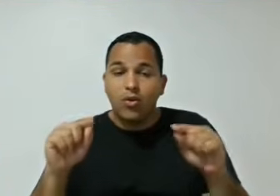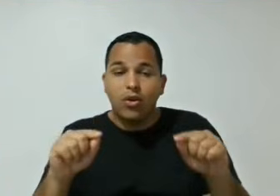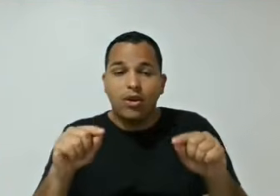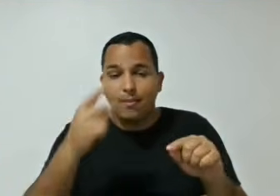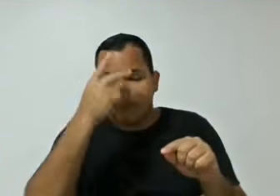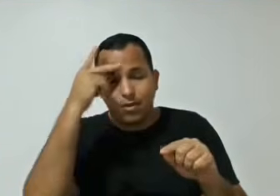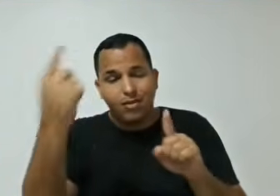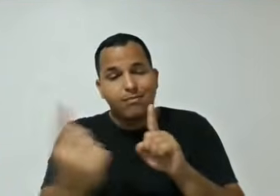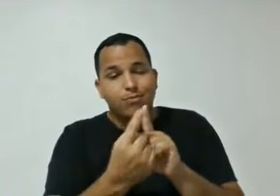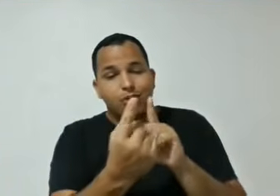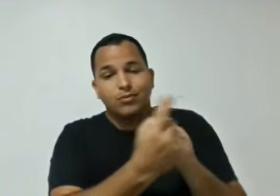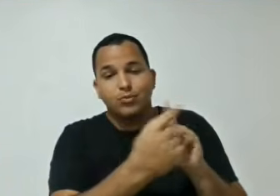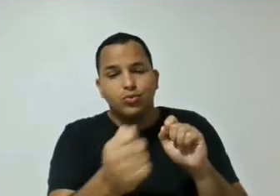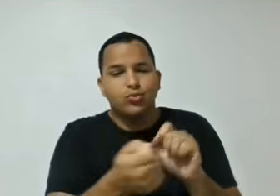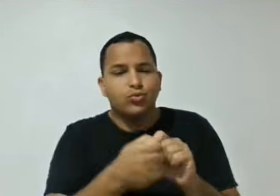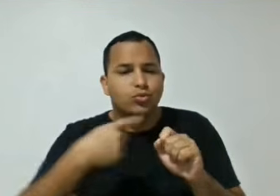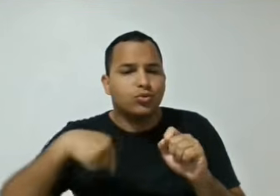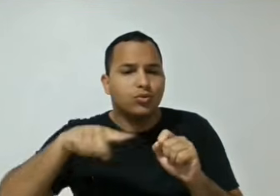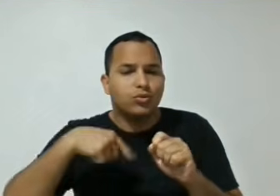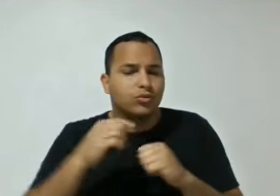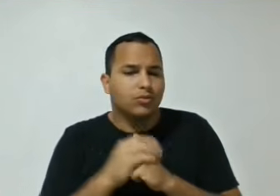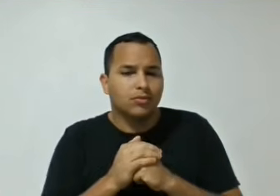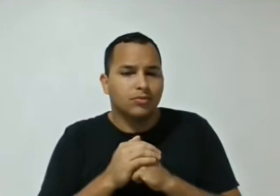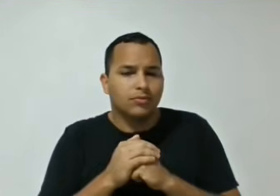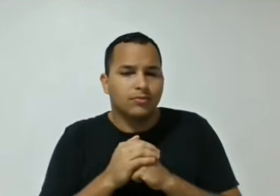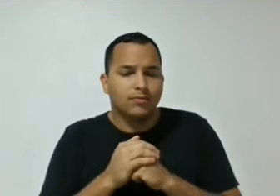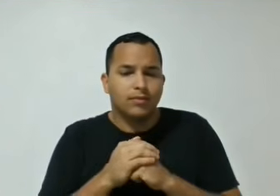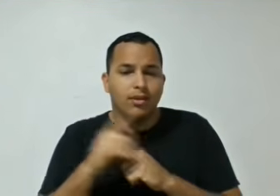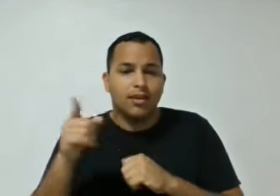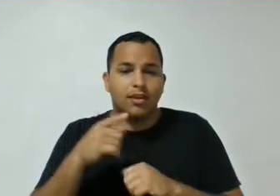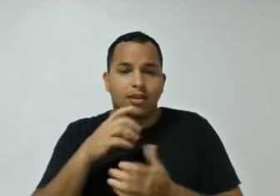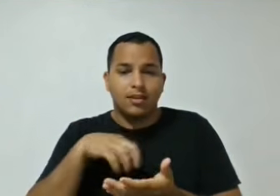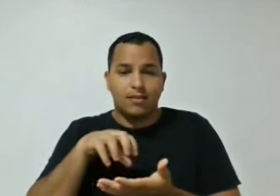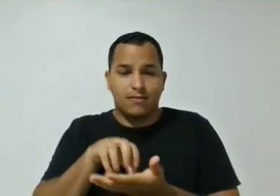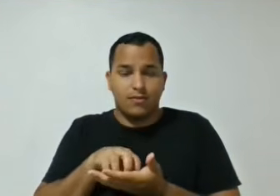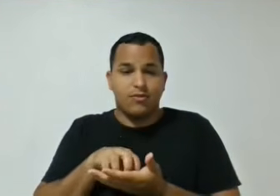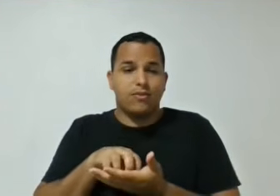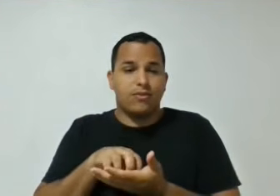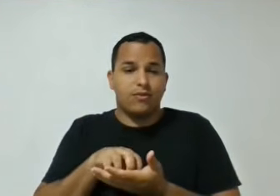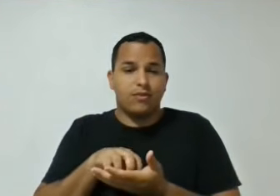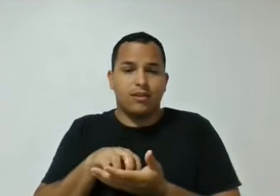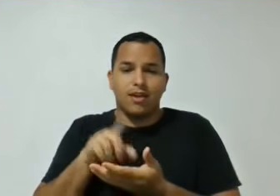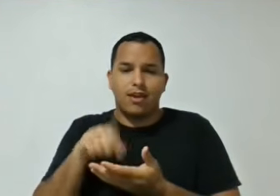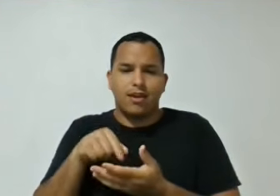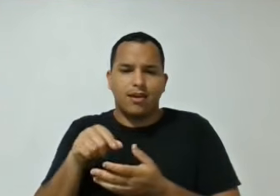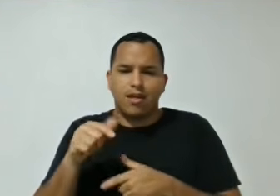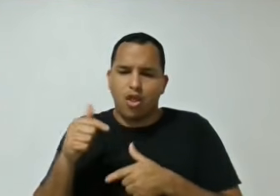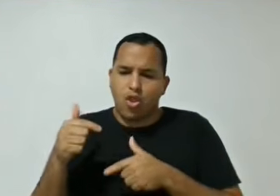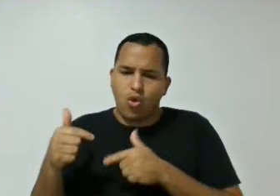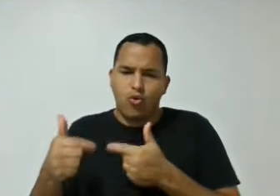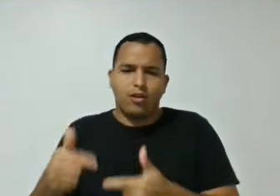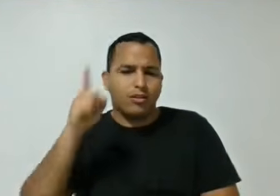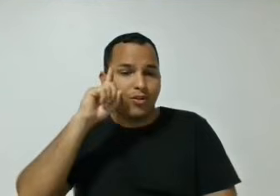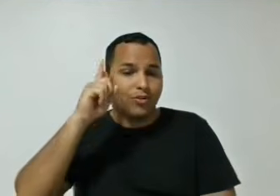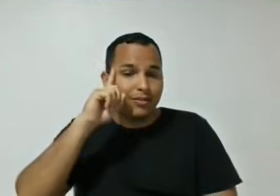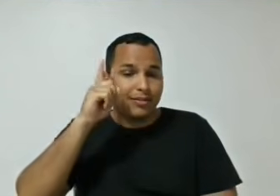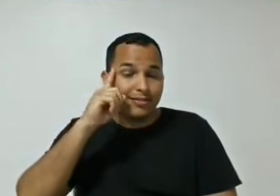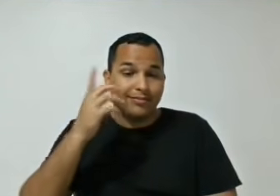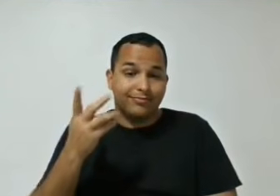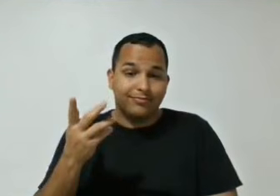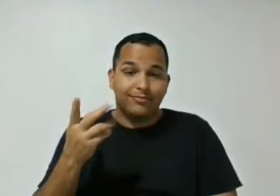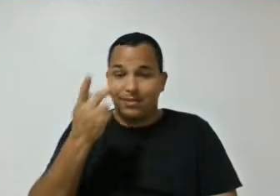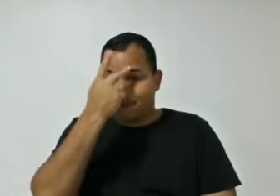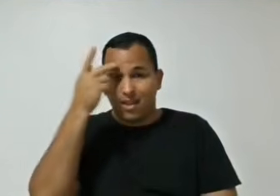os servidores estão sempre participando das conferências, porque a gente é que segura o rojão no dia a dia, né? Mas as pessoas precisam de